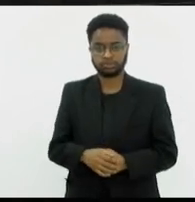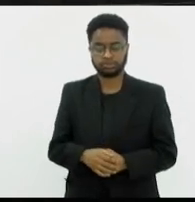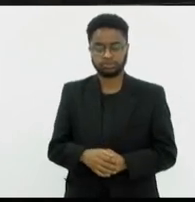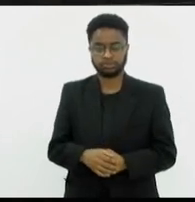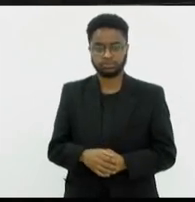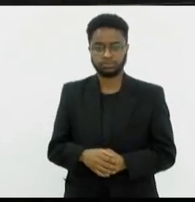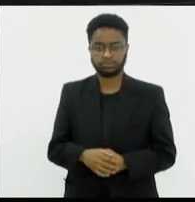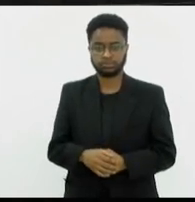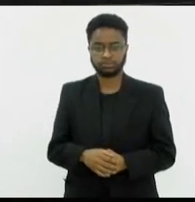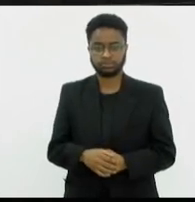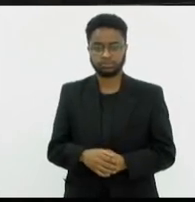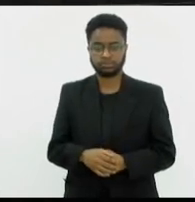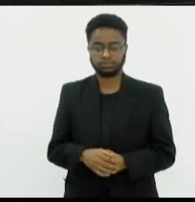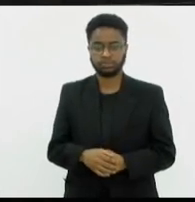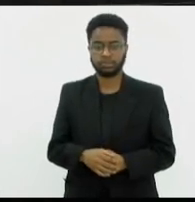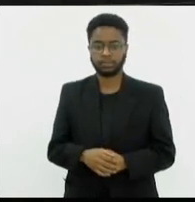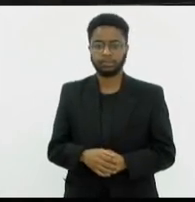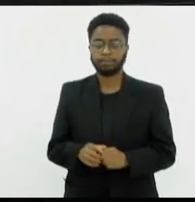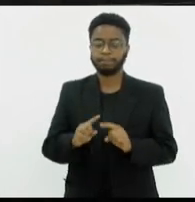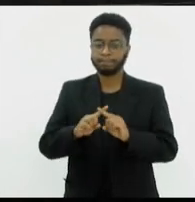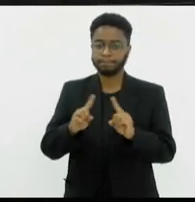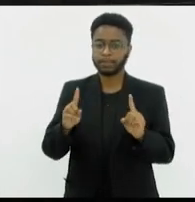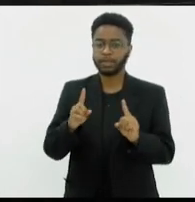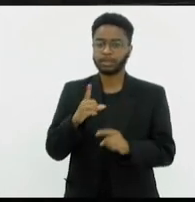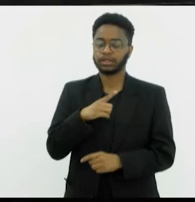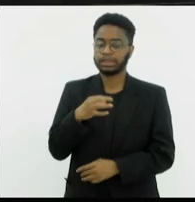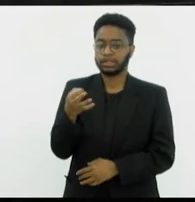isso. Mas seguramente